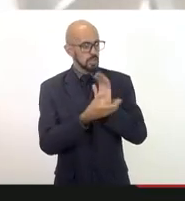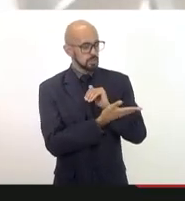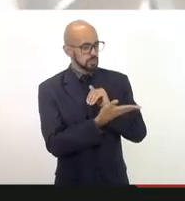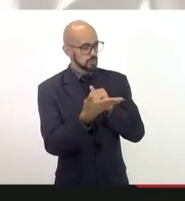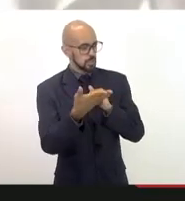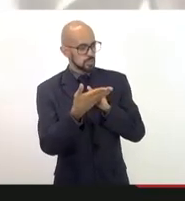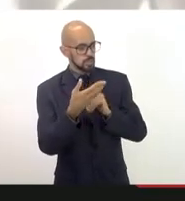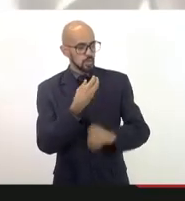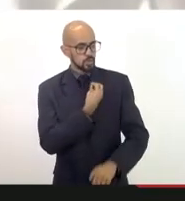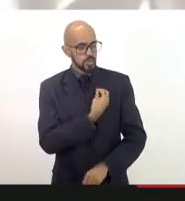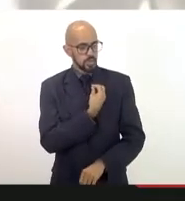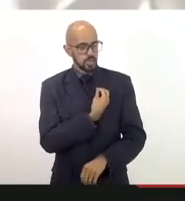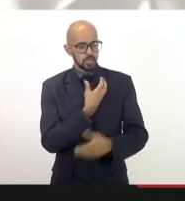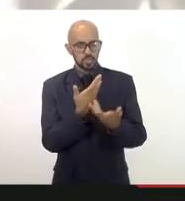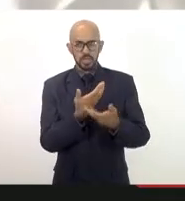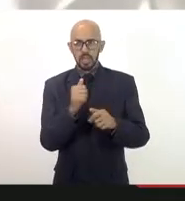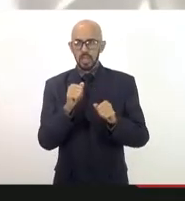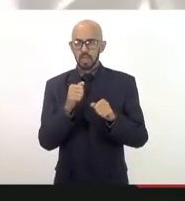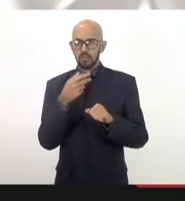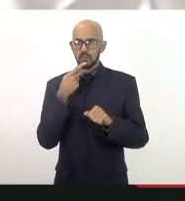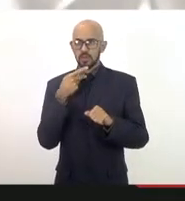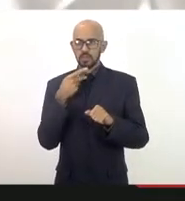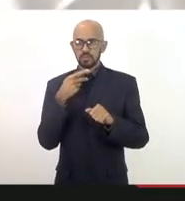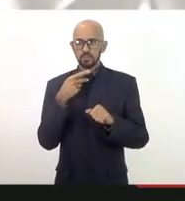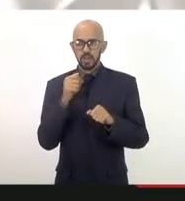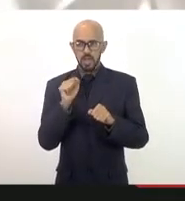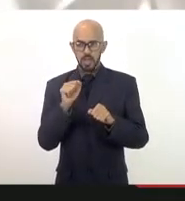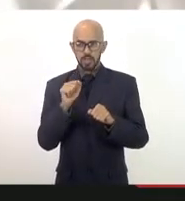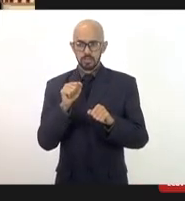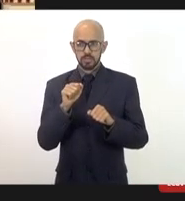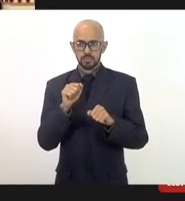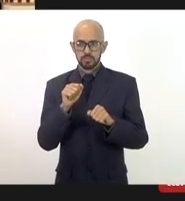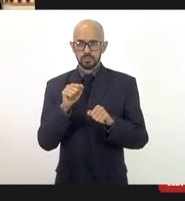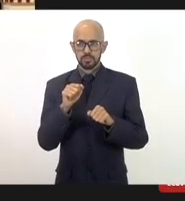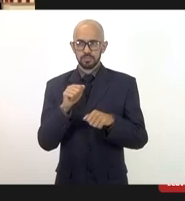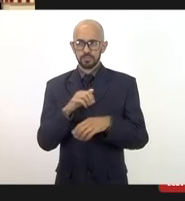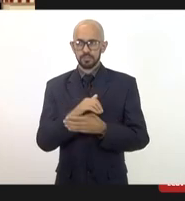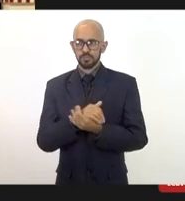presentes deseja fazer uso da fala, por favor. Pois não?